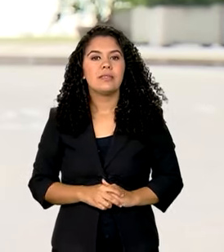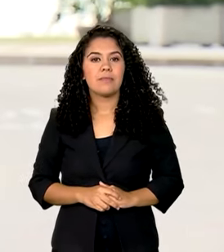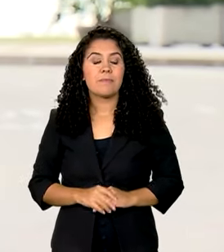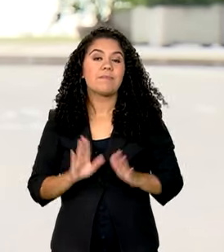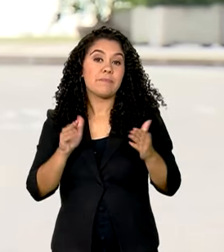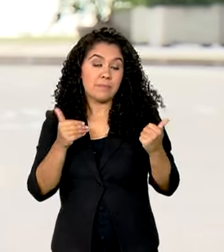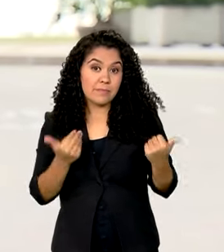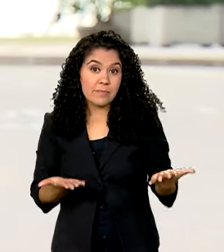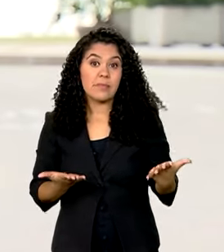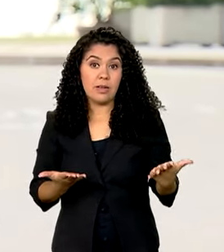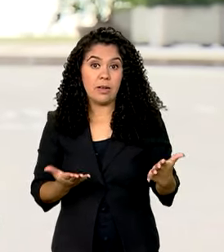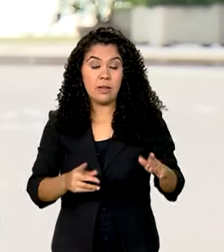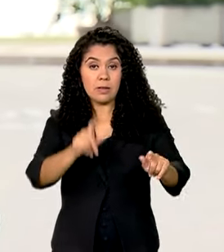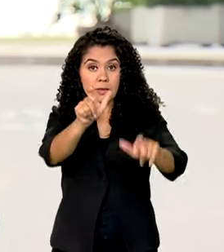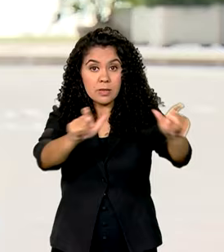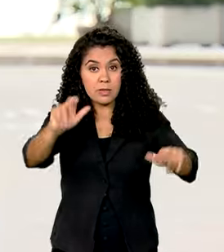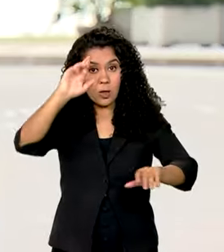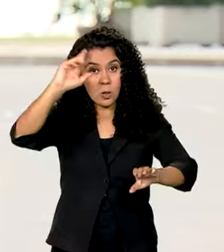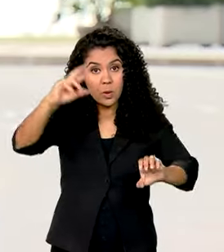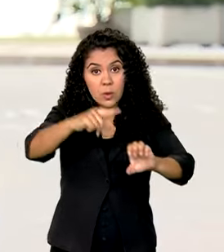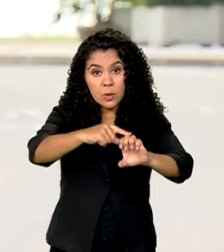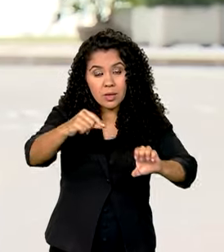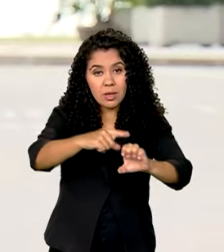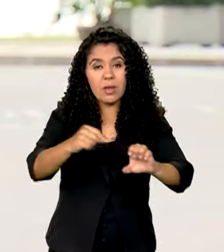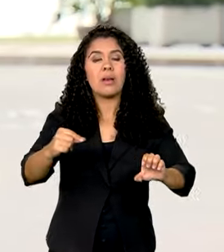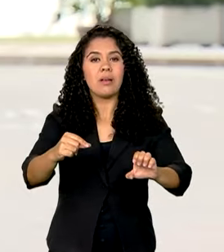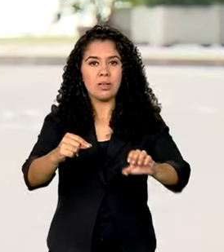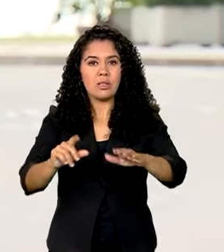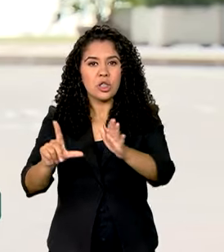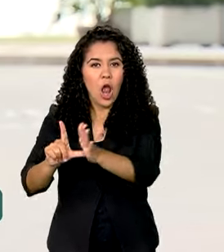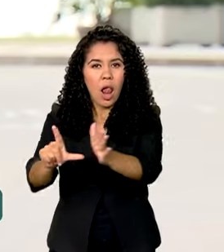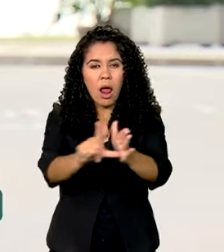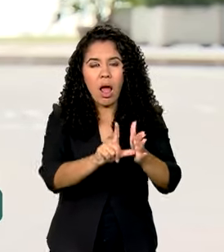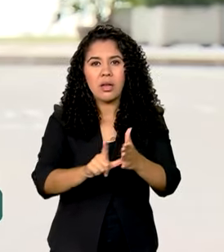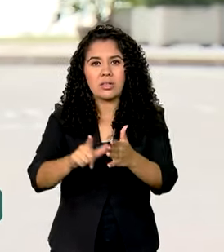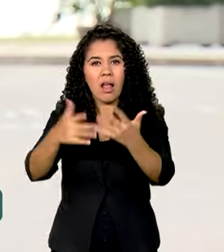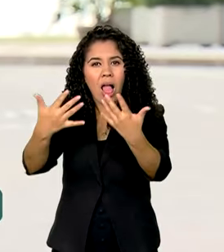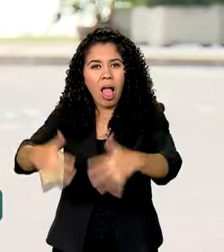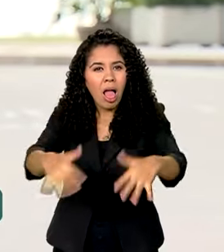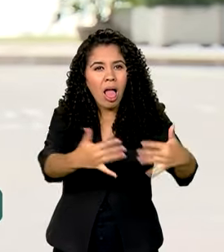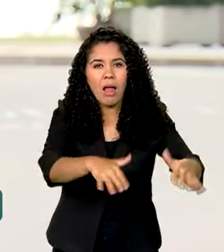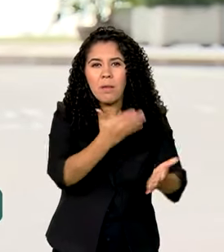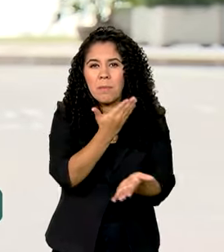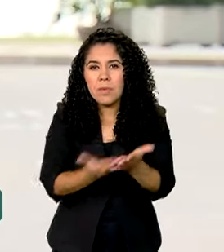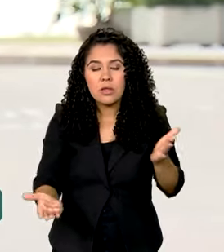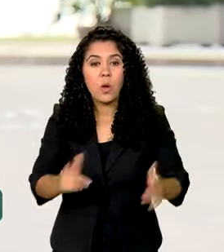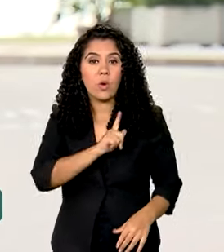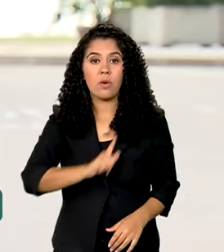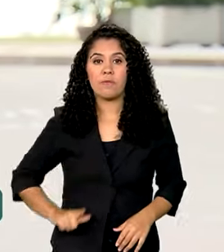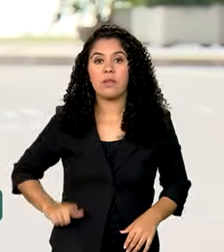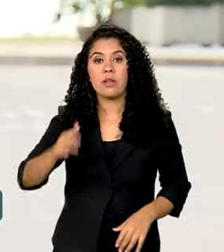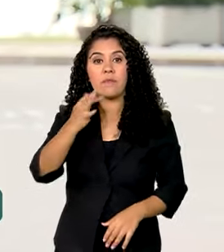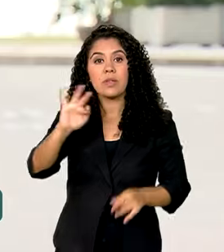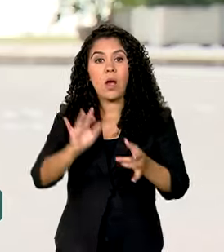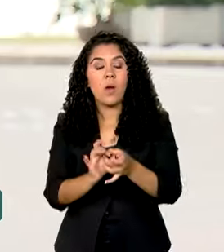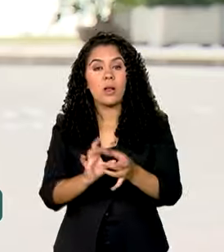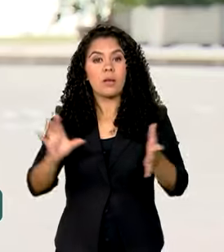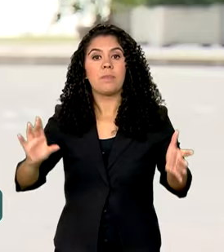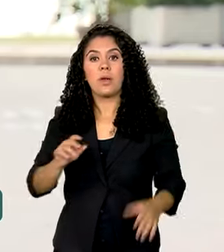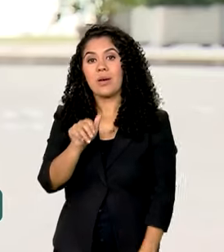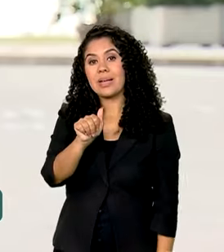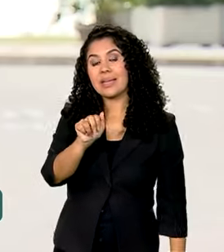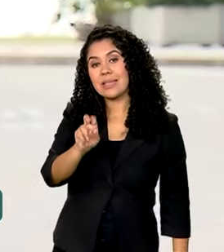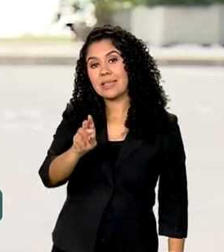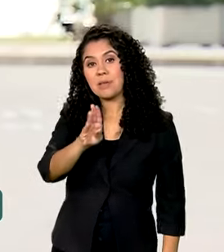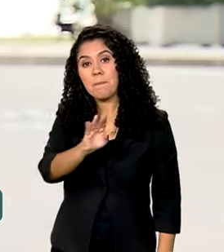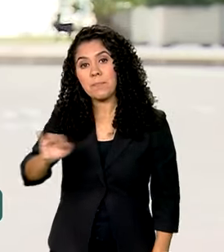Bom, e para os empreendedores que perderam tudo nas enchentes, o governo federal disponibilizou 15 bilhões de